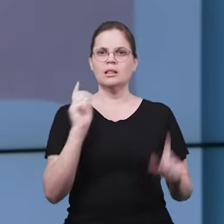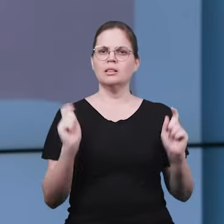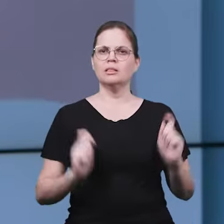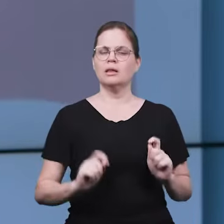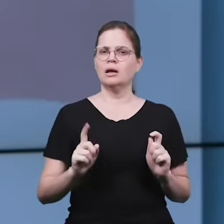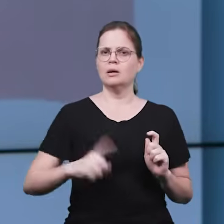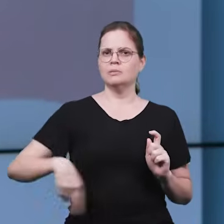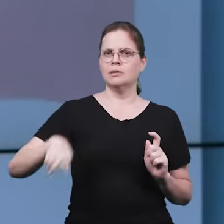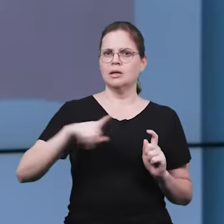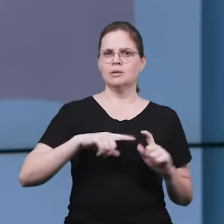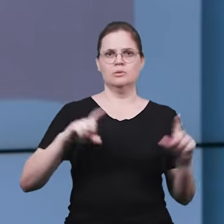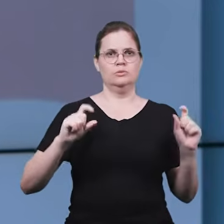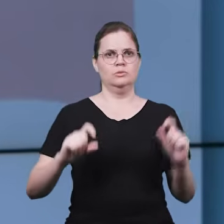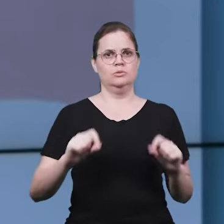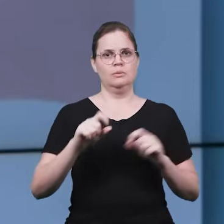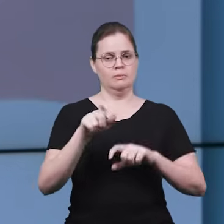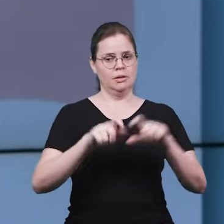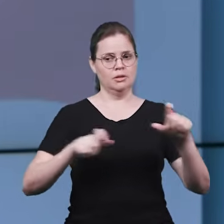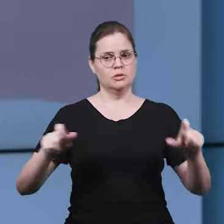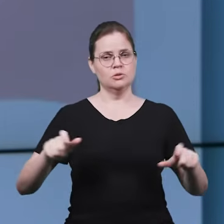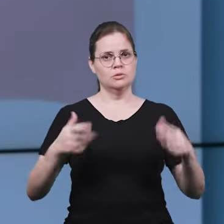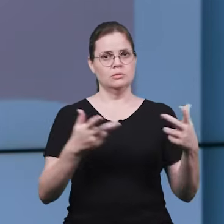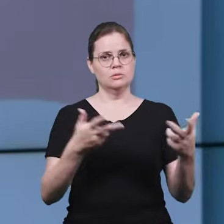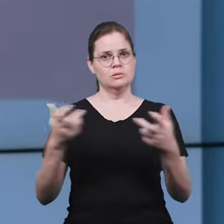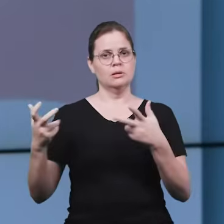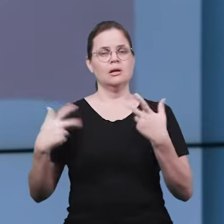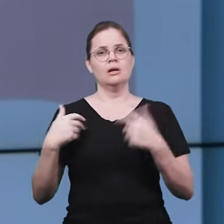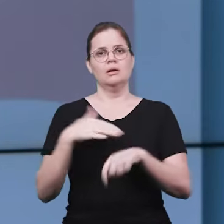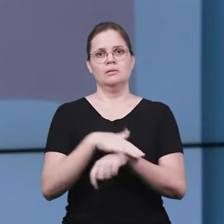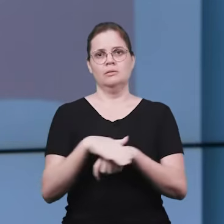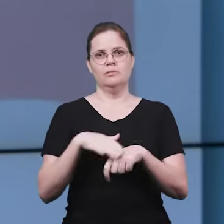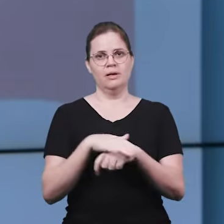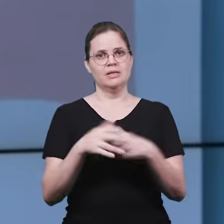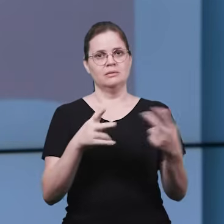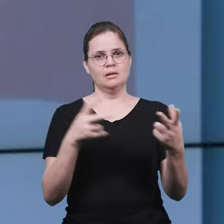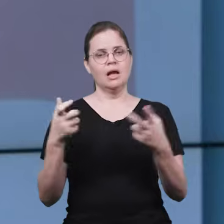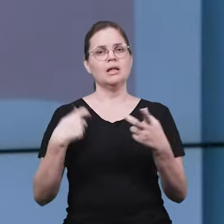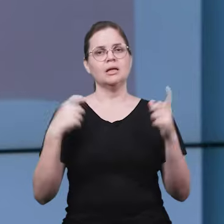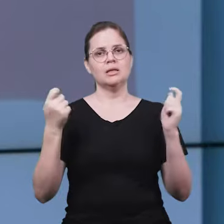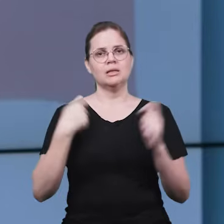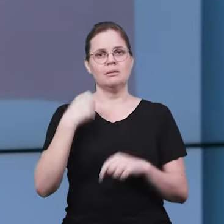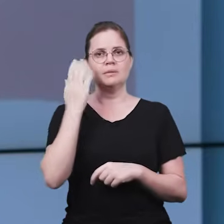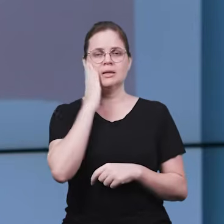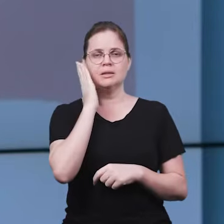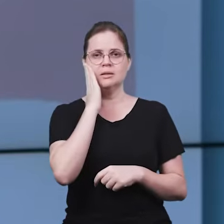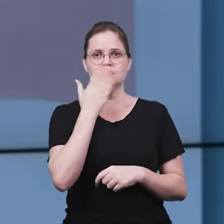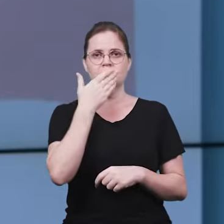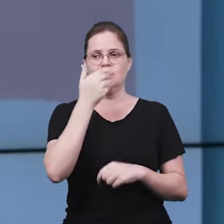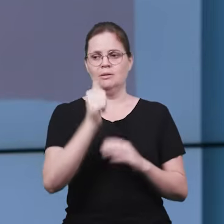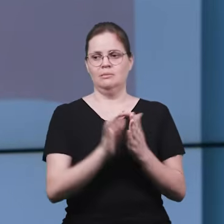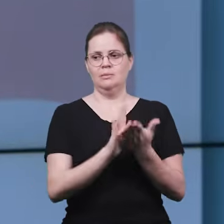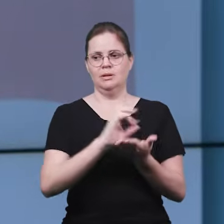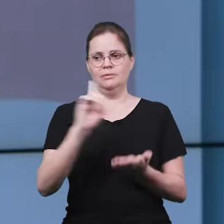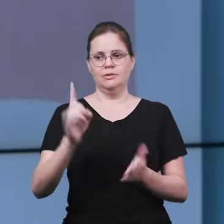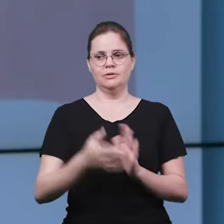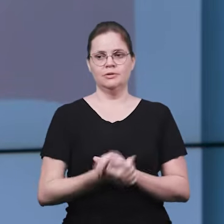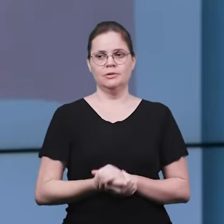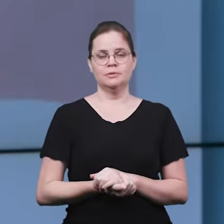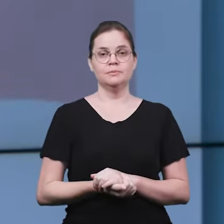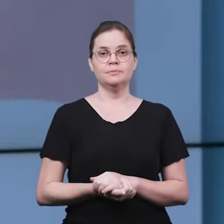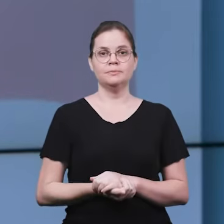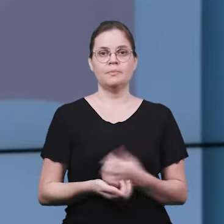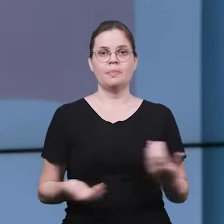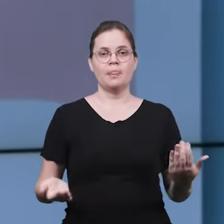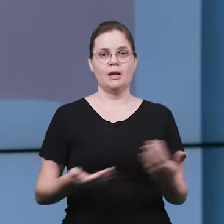que pessoas, que precisam de acessibilidade possam entender melhor a palavra de Deus. Mire, agora nós